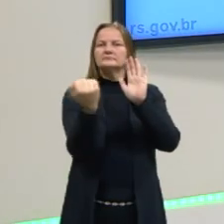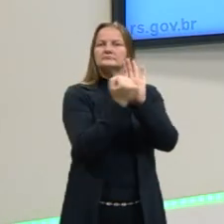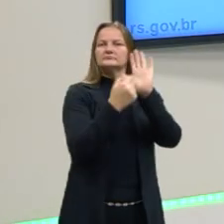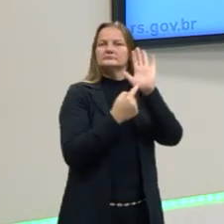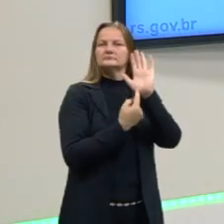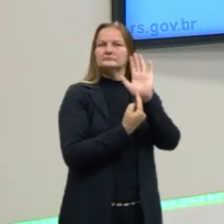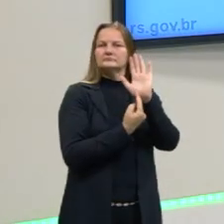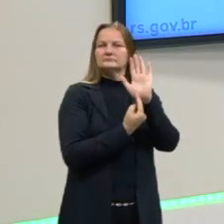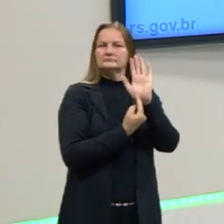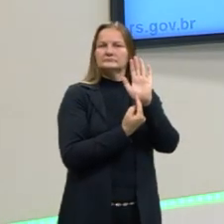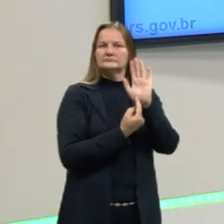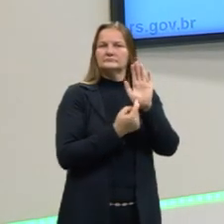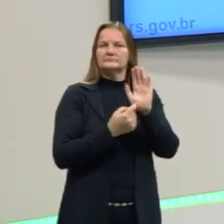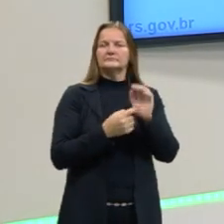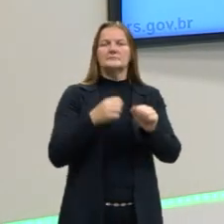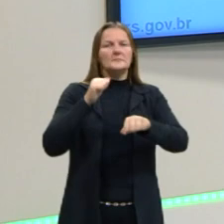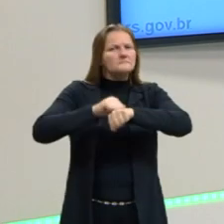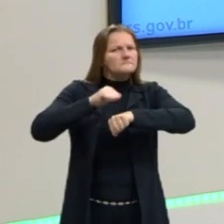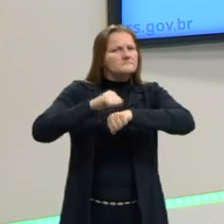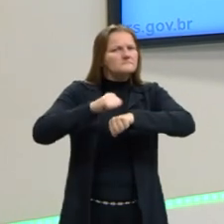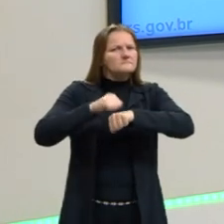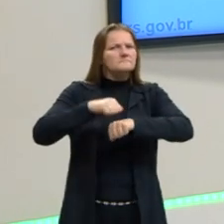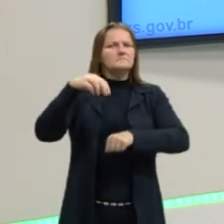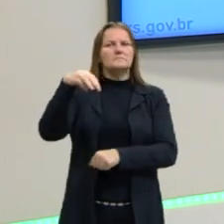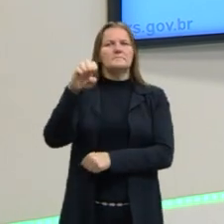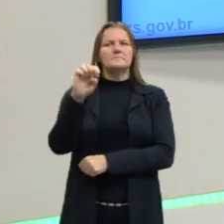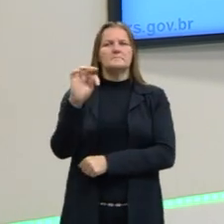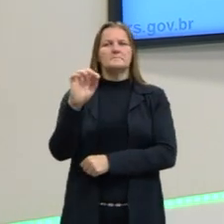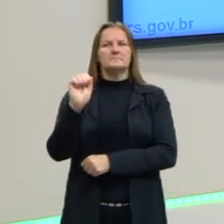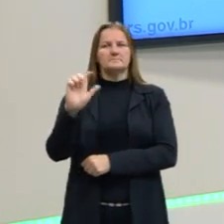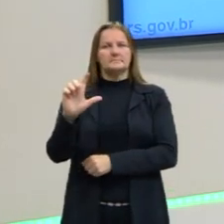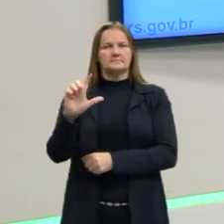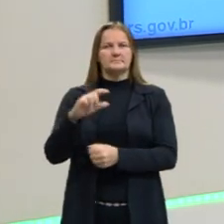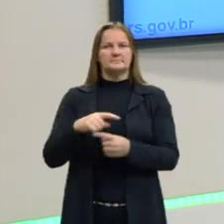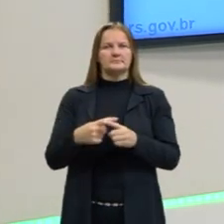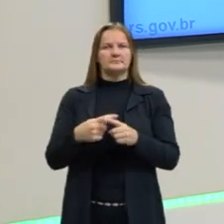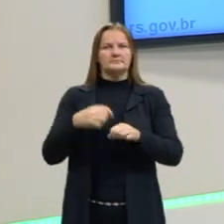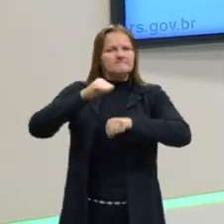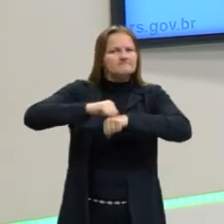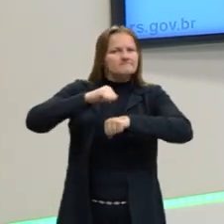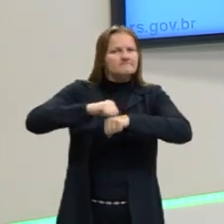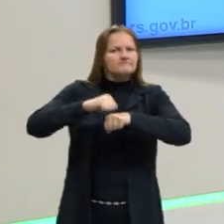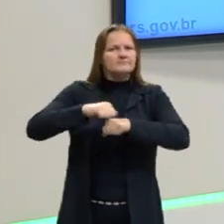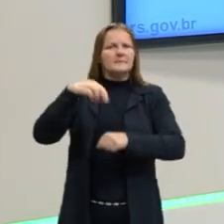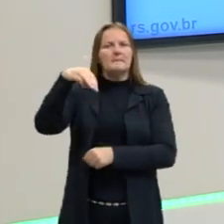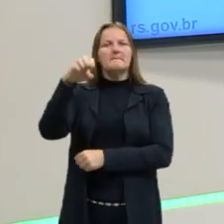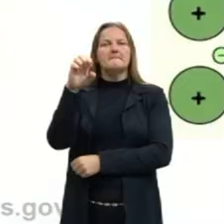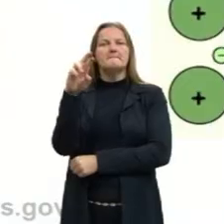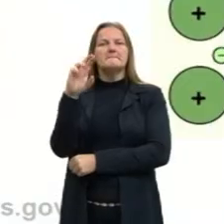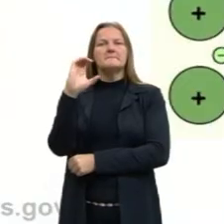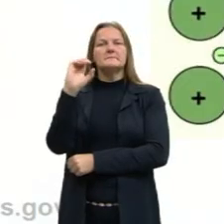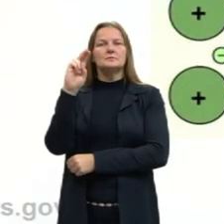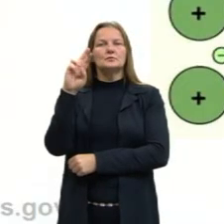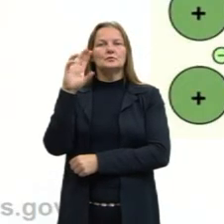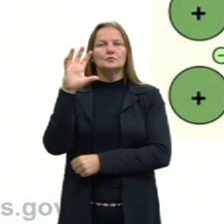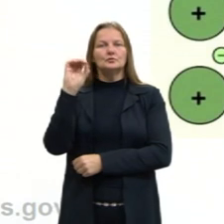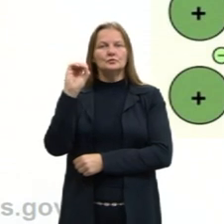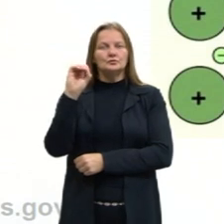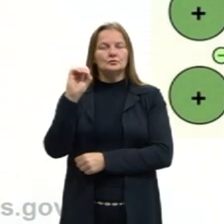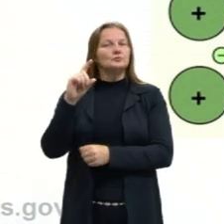porque o metal tem essa característica de você só lhe dá uma liga metálica ela é só Lisa com exceção do mercúrio que é o único metal que é ele que ele